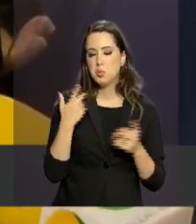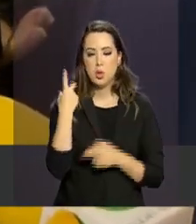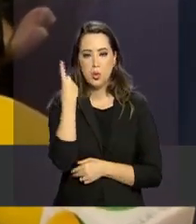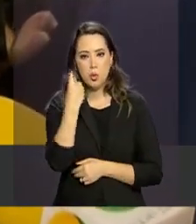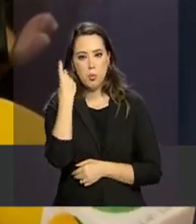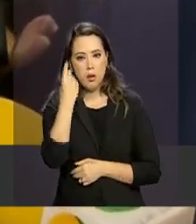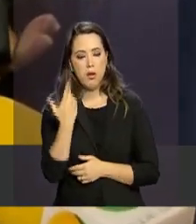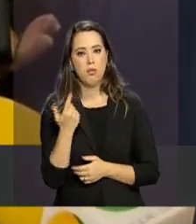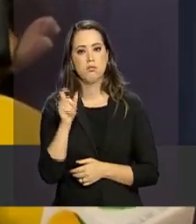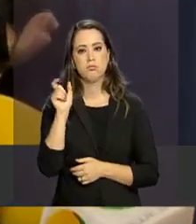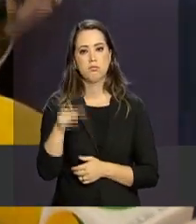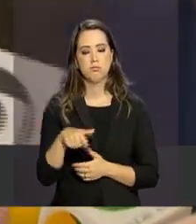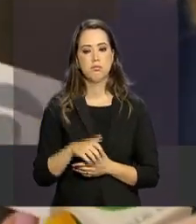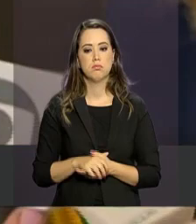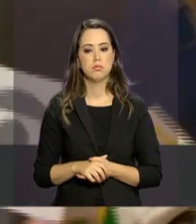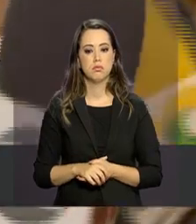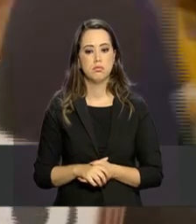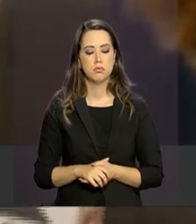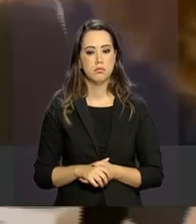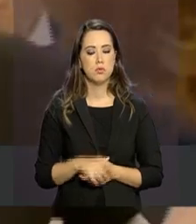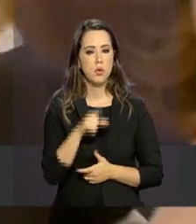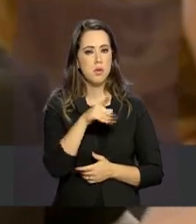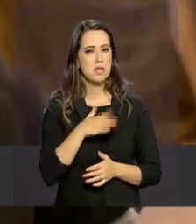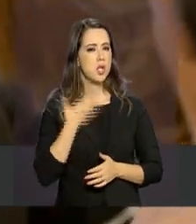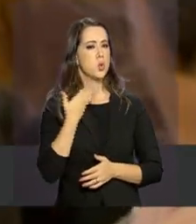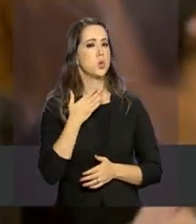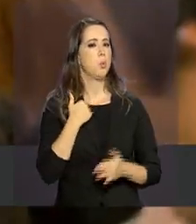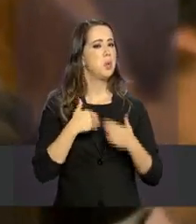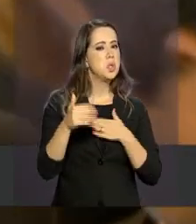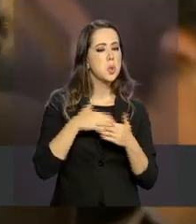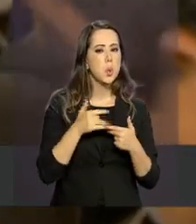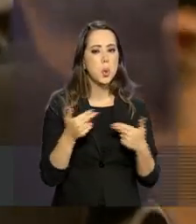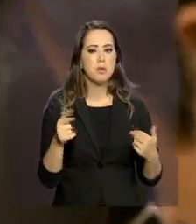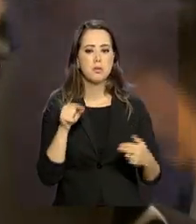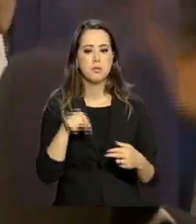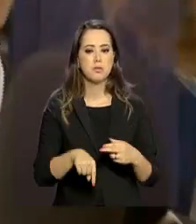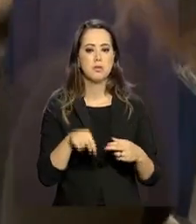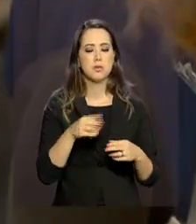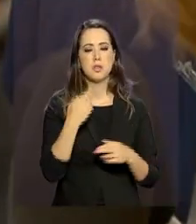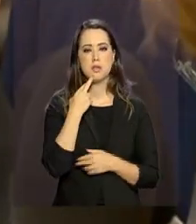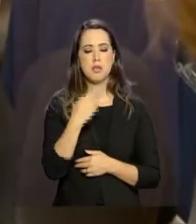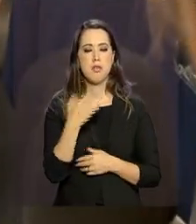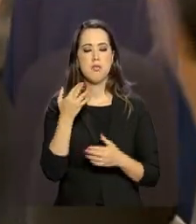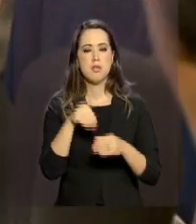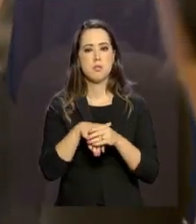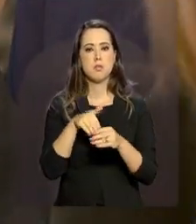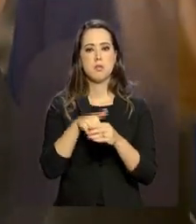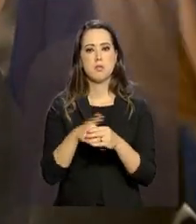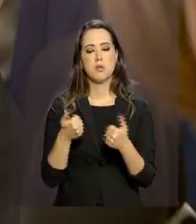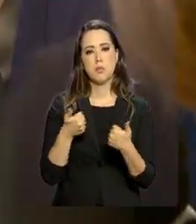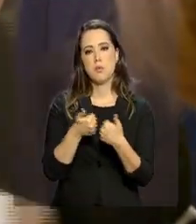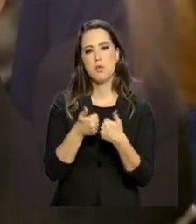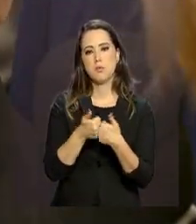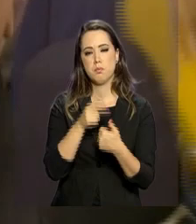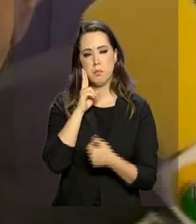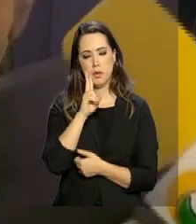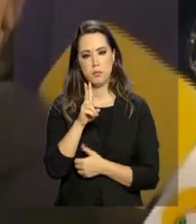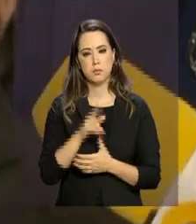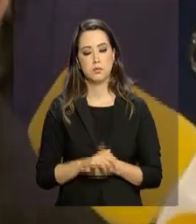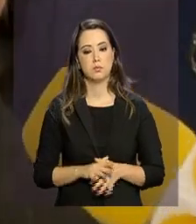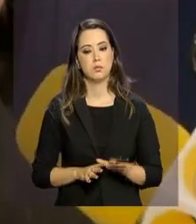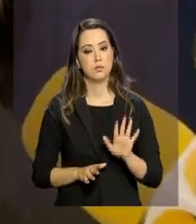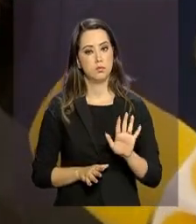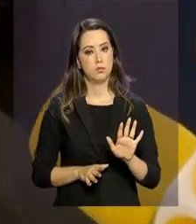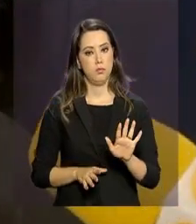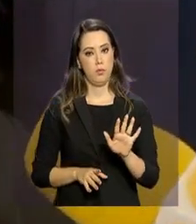guerra em uma eleição vendido com alguma coisa nesse resultado que se se avizinha não você